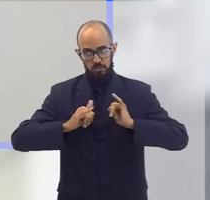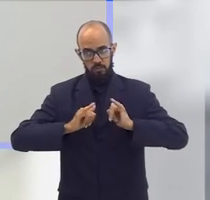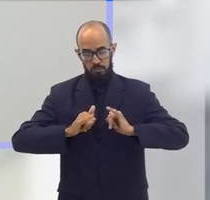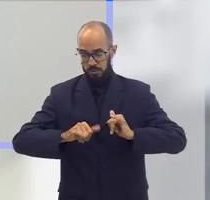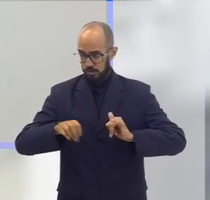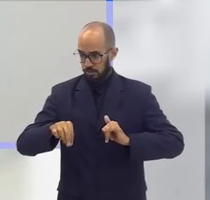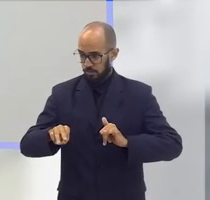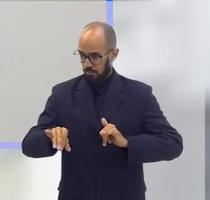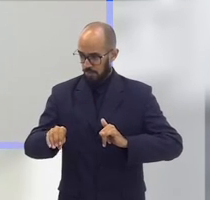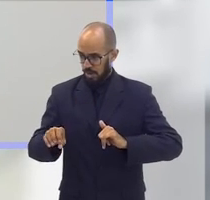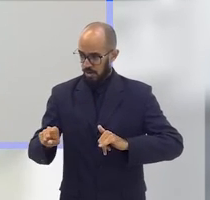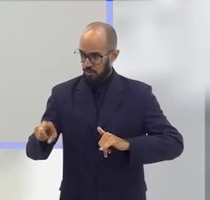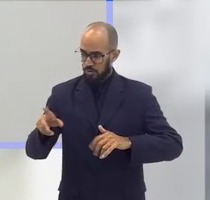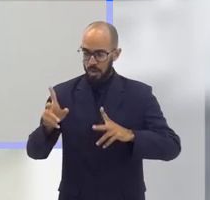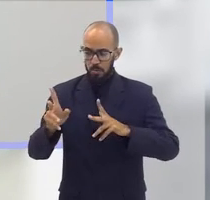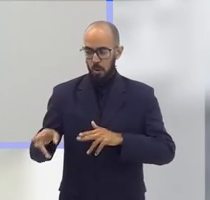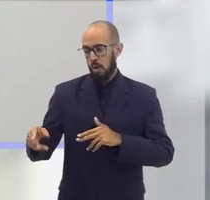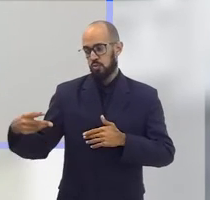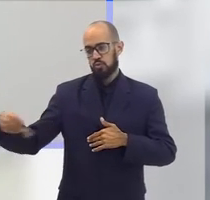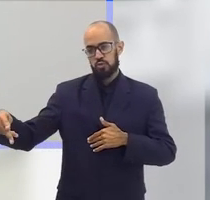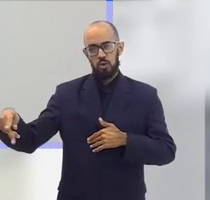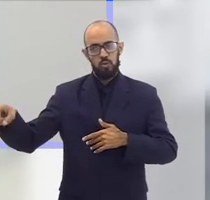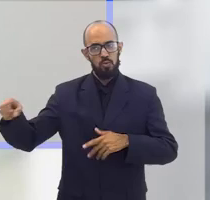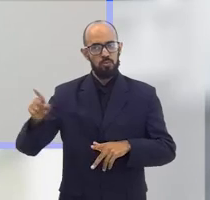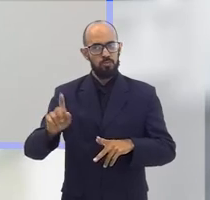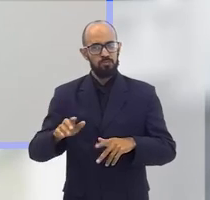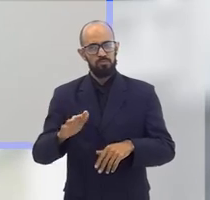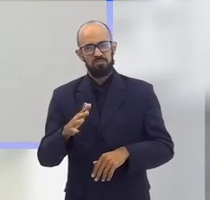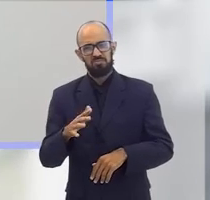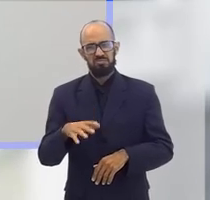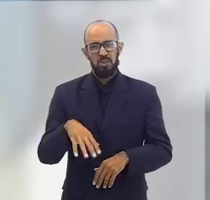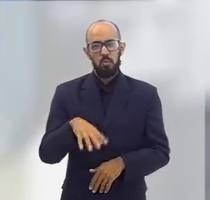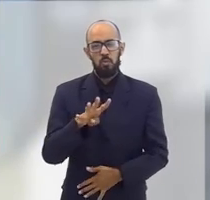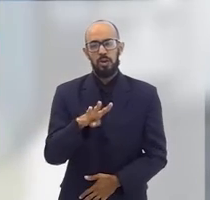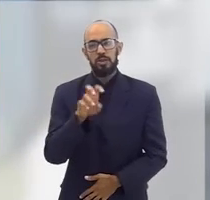Marcos, aproveitando esse parênteses aqui, batem com os seus assim de maneira